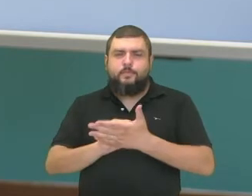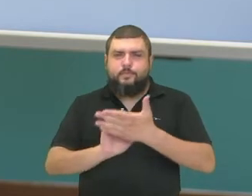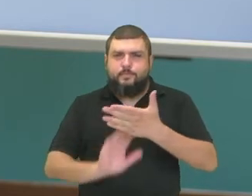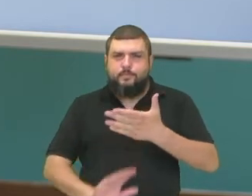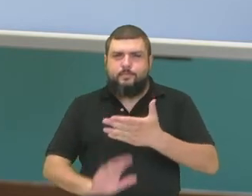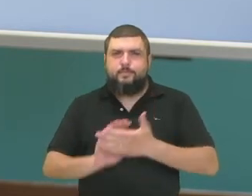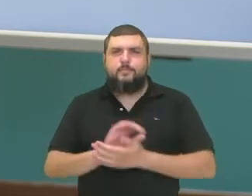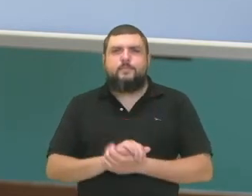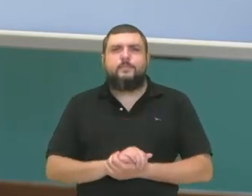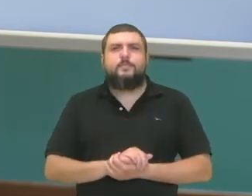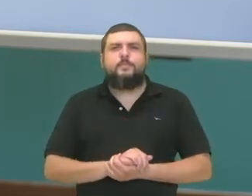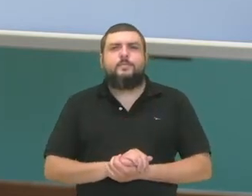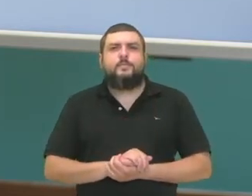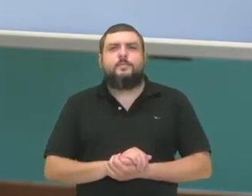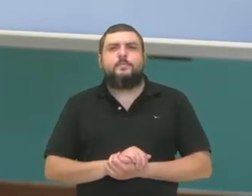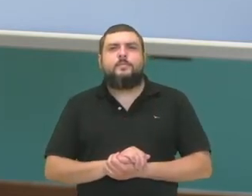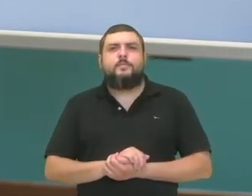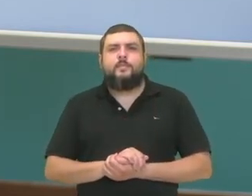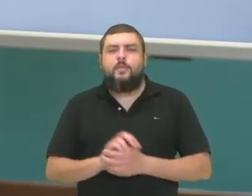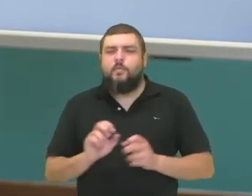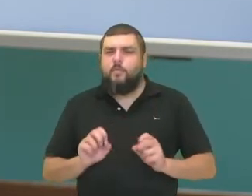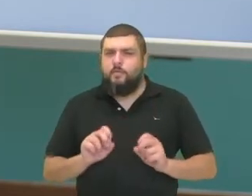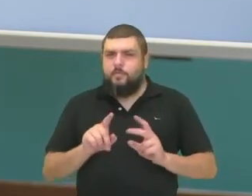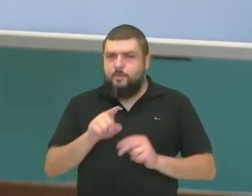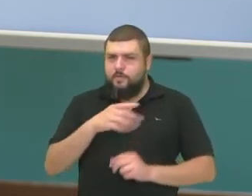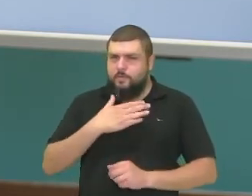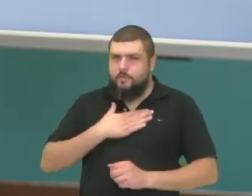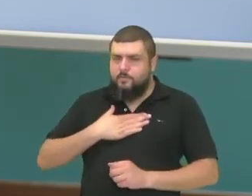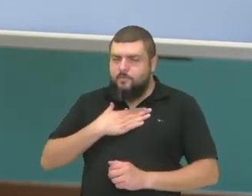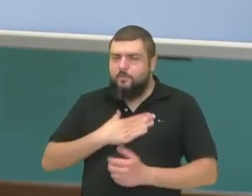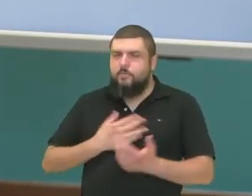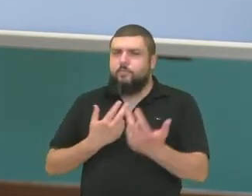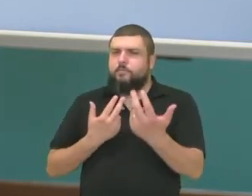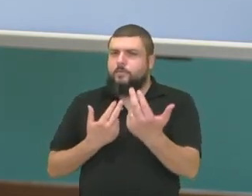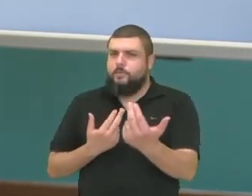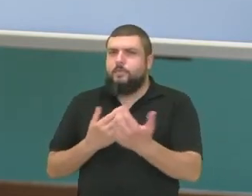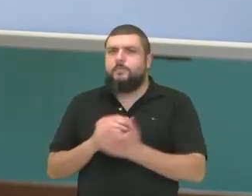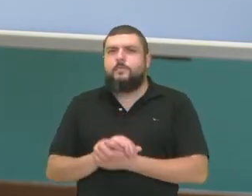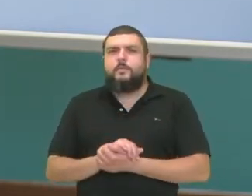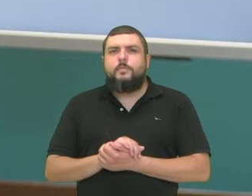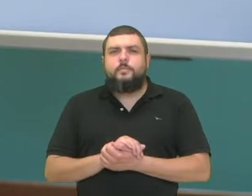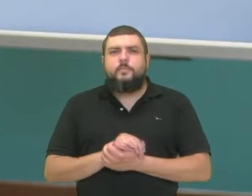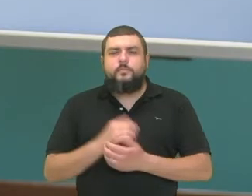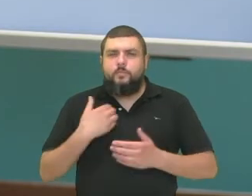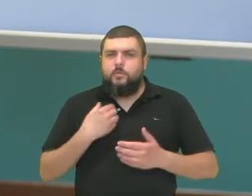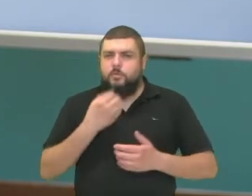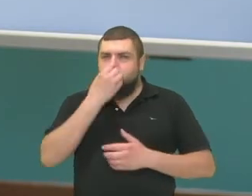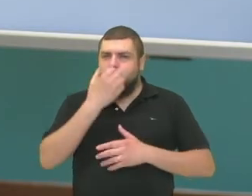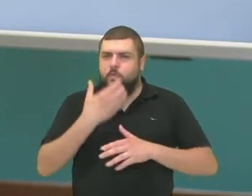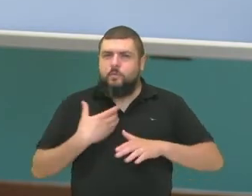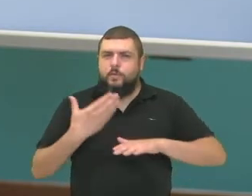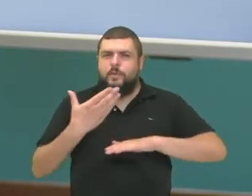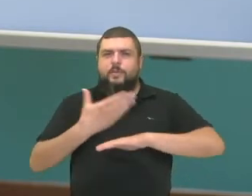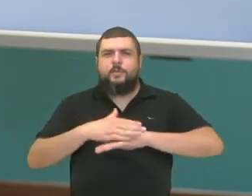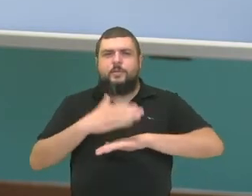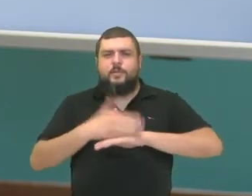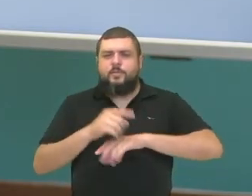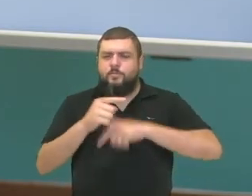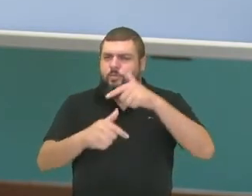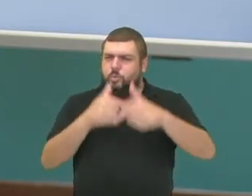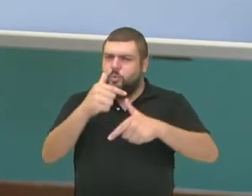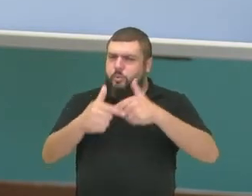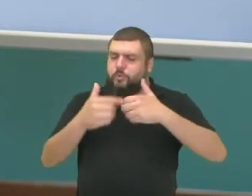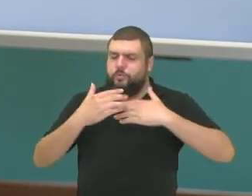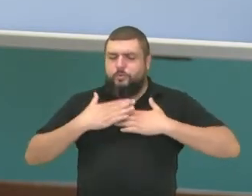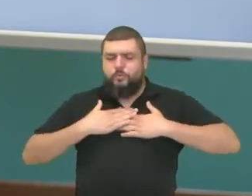Professor, eu gosto dessa parte, hein, professor? Sim, eu também gosto mesmo, porque você trabalha e eu descanso.